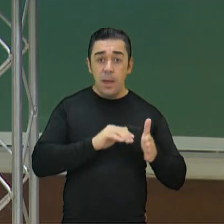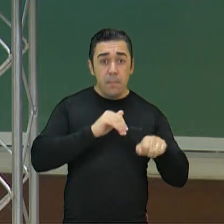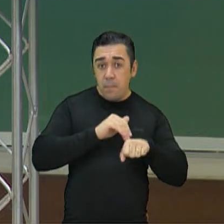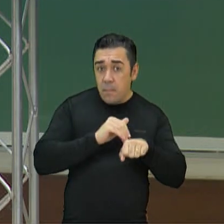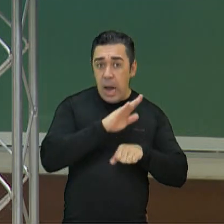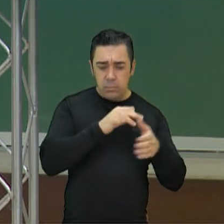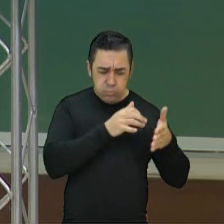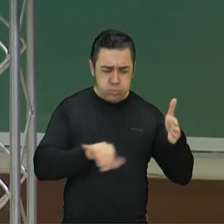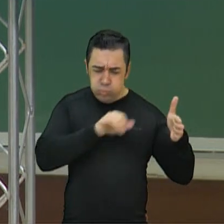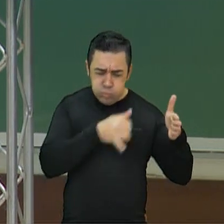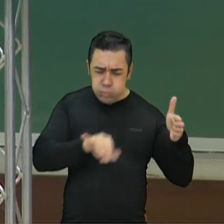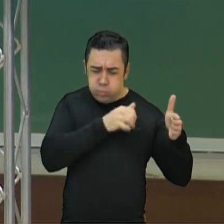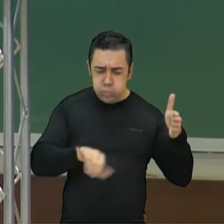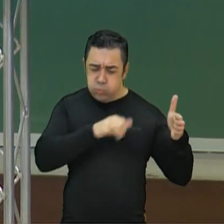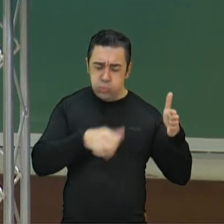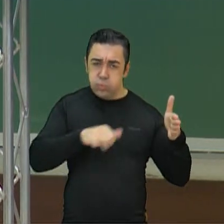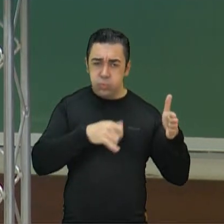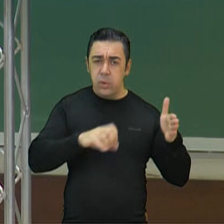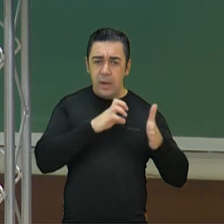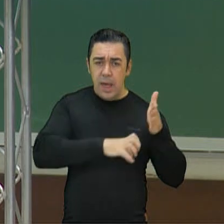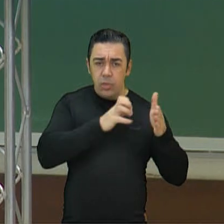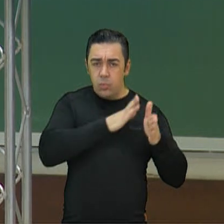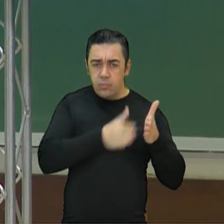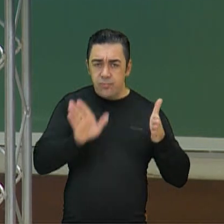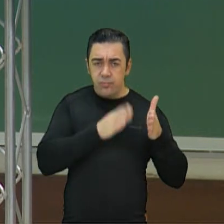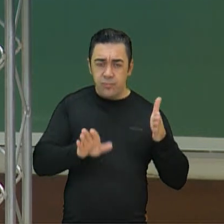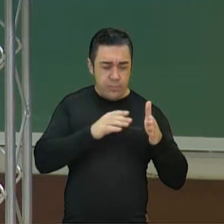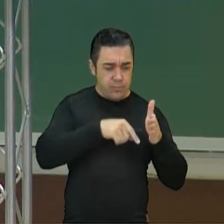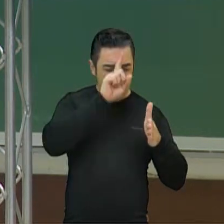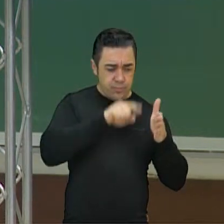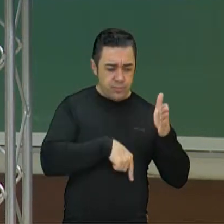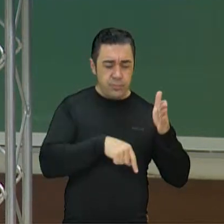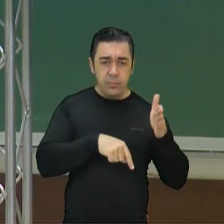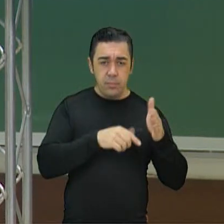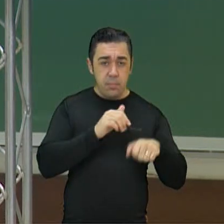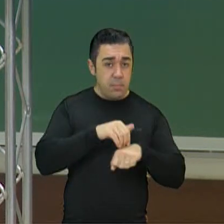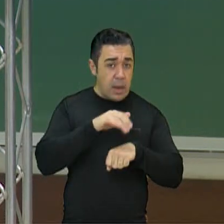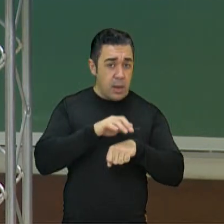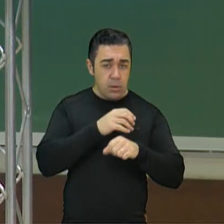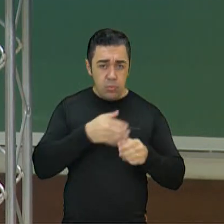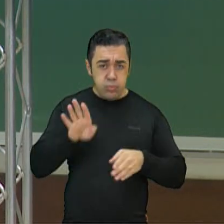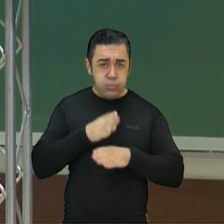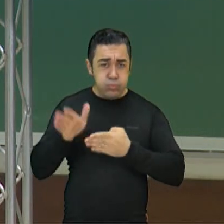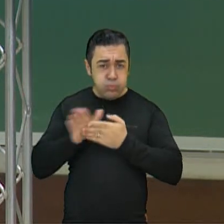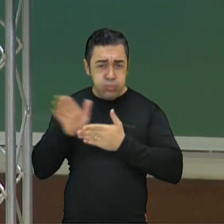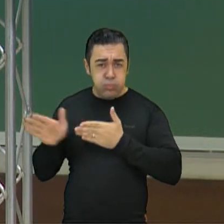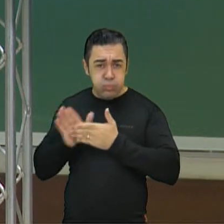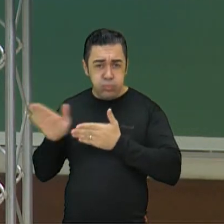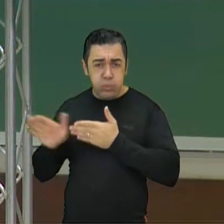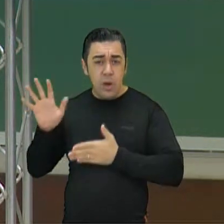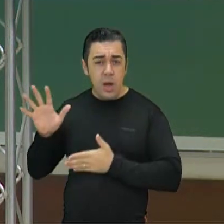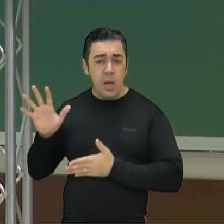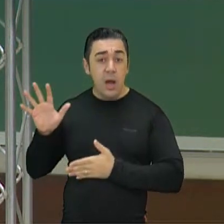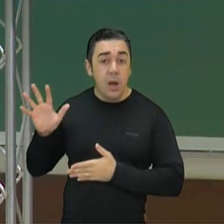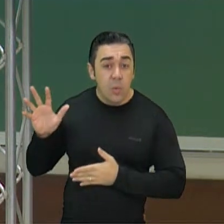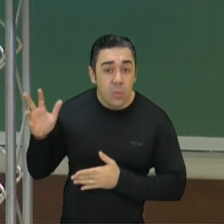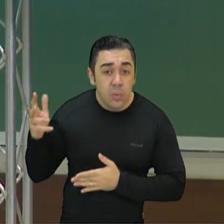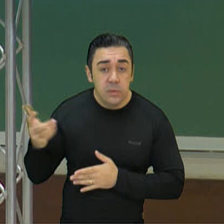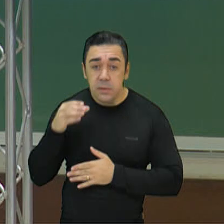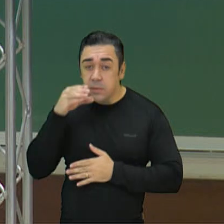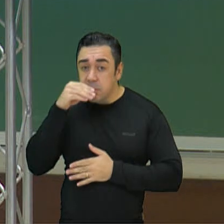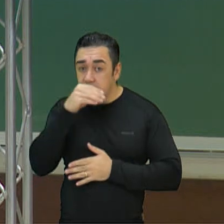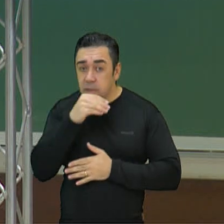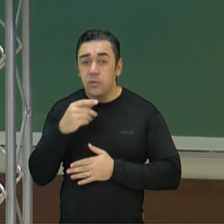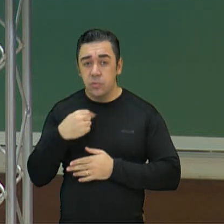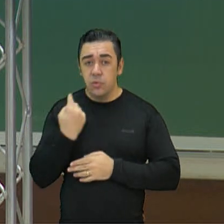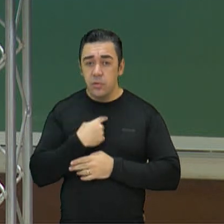ela sendo alta nos equipamentos, e é muito comum a gente ver o uso dos benjamins, né? dos T's